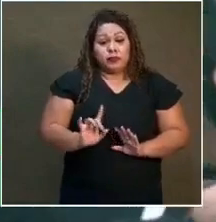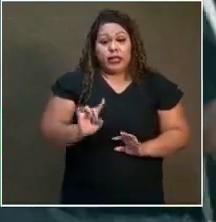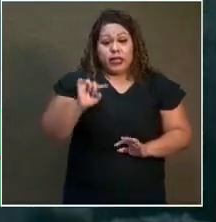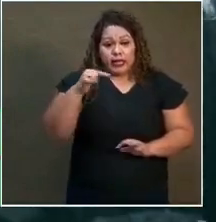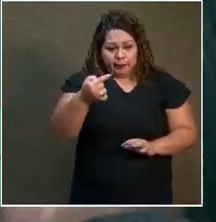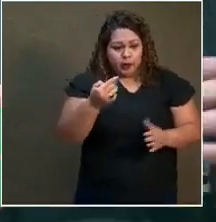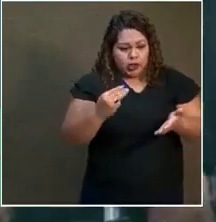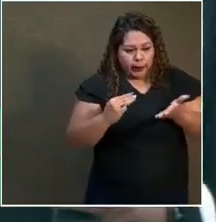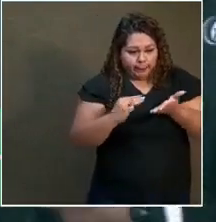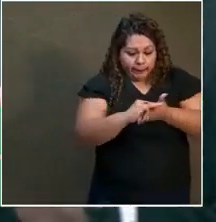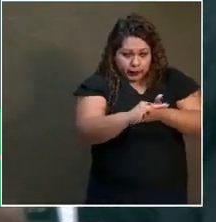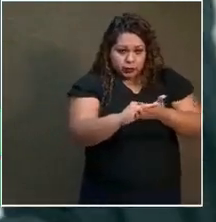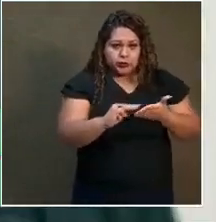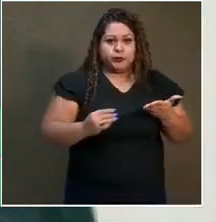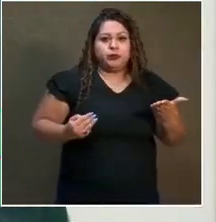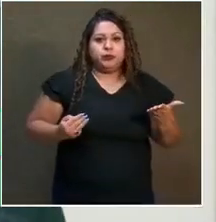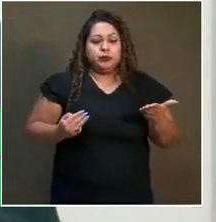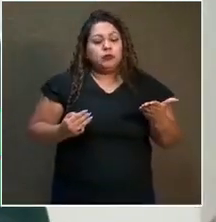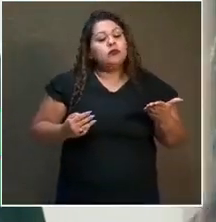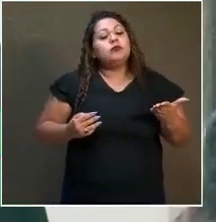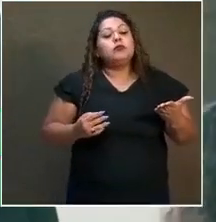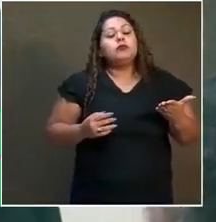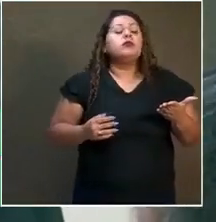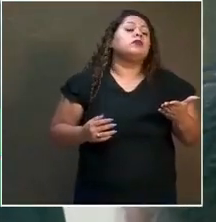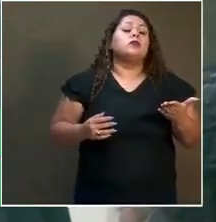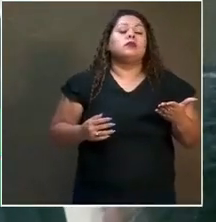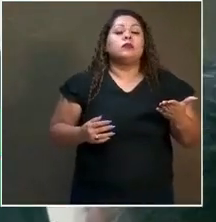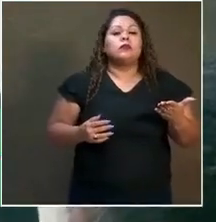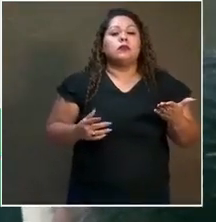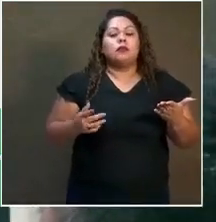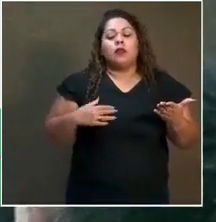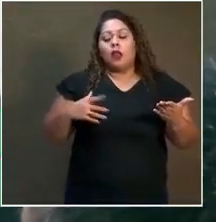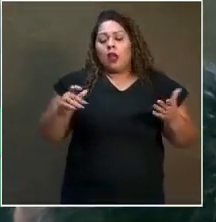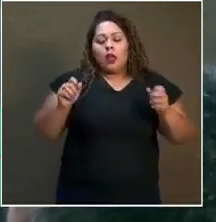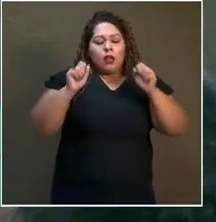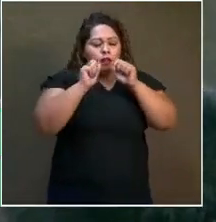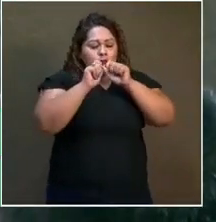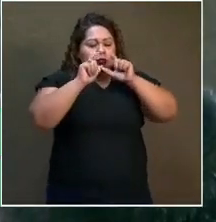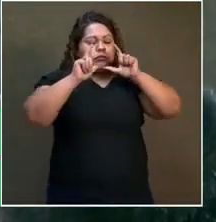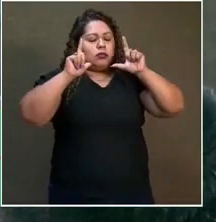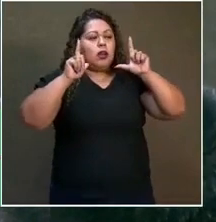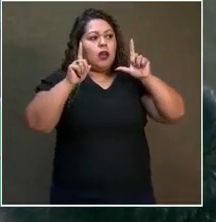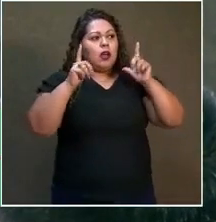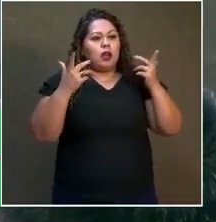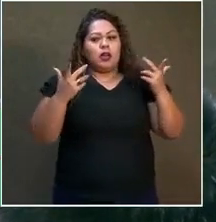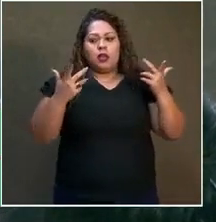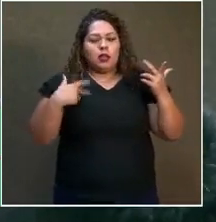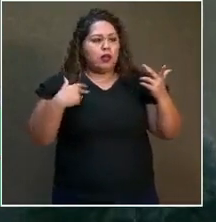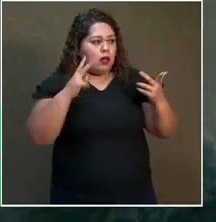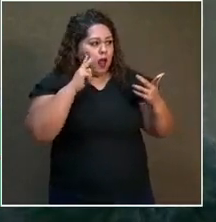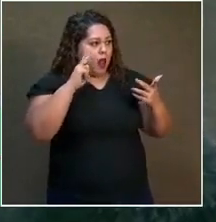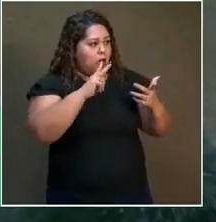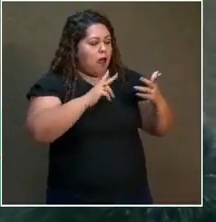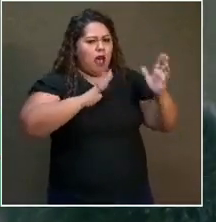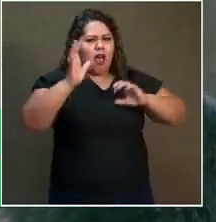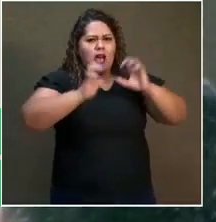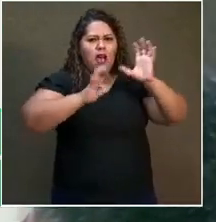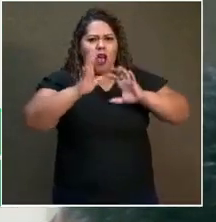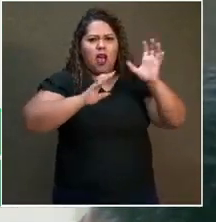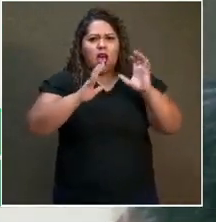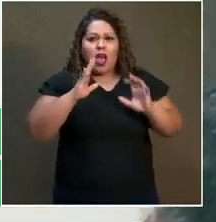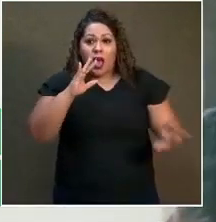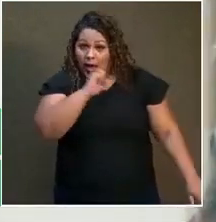ele estar mandando mensagem, na hora que ele estava mandando mensagem aqui no telefone, ela estava acordando. Foi quando começou uma discussão rápida. Uma